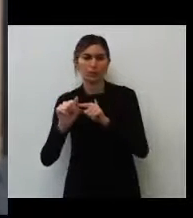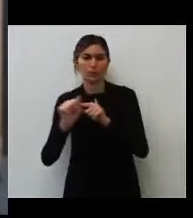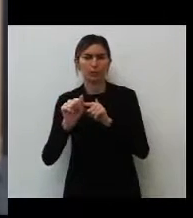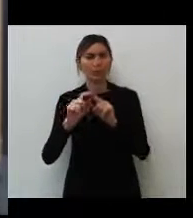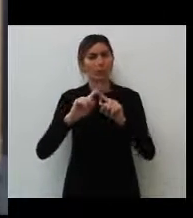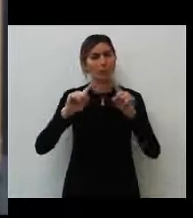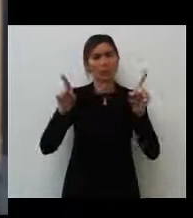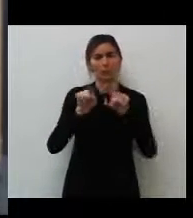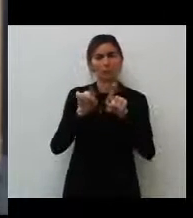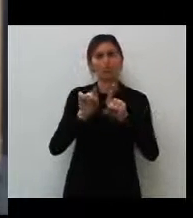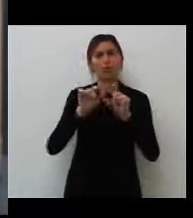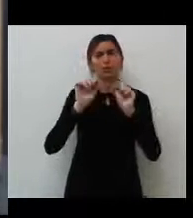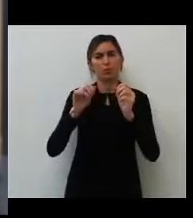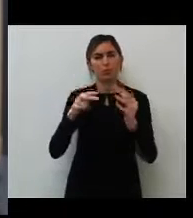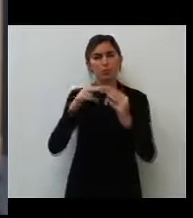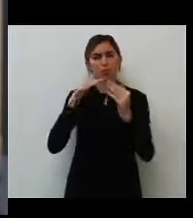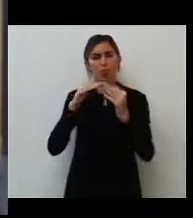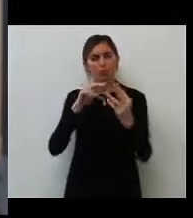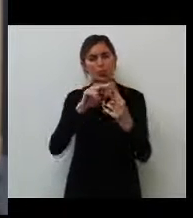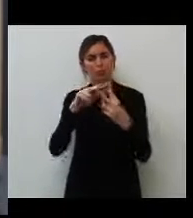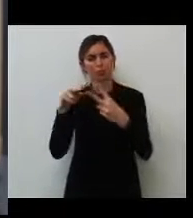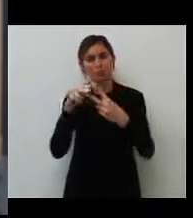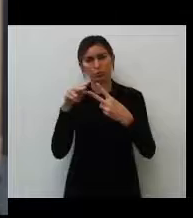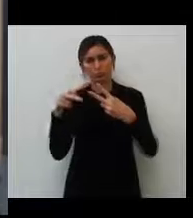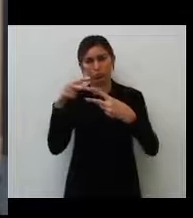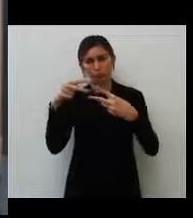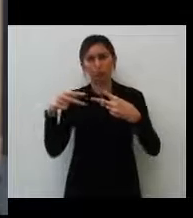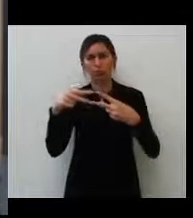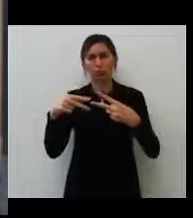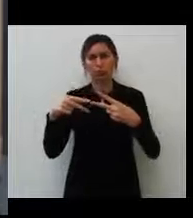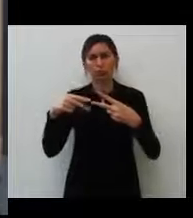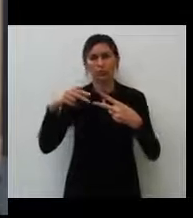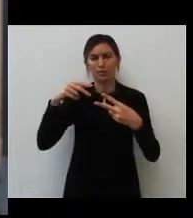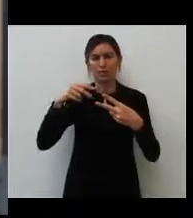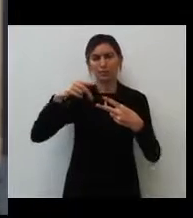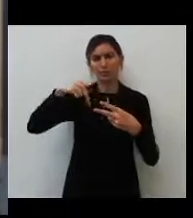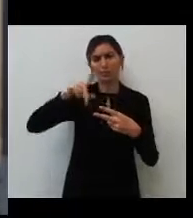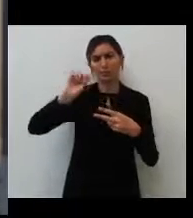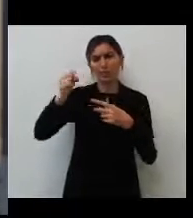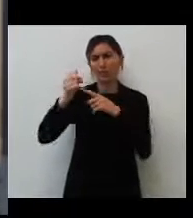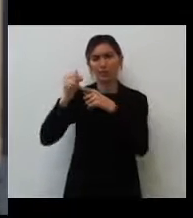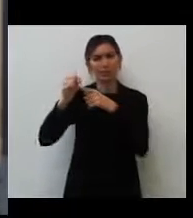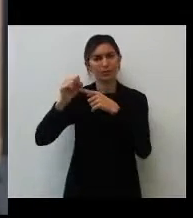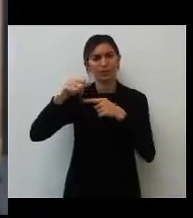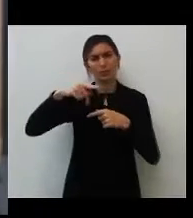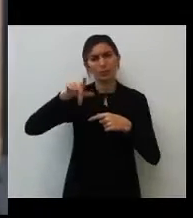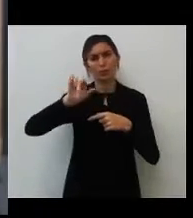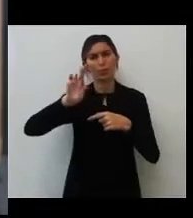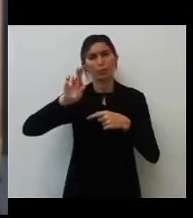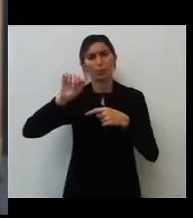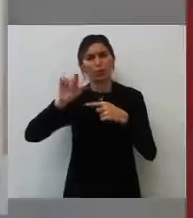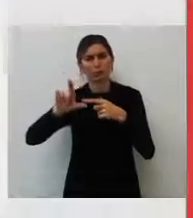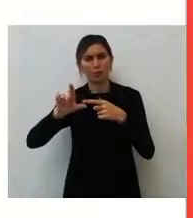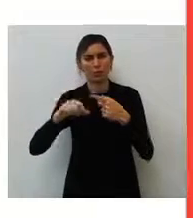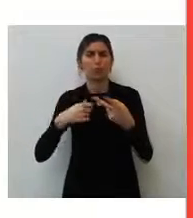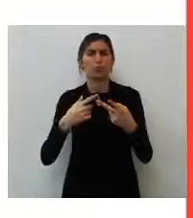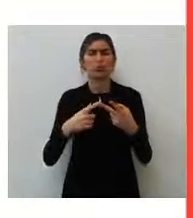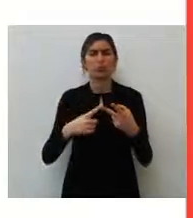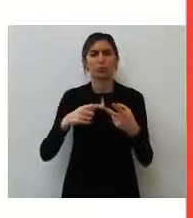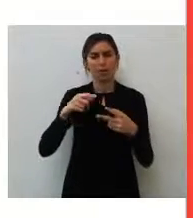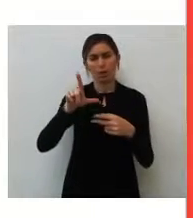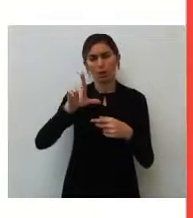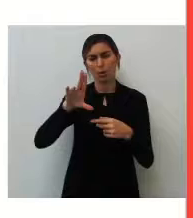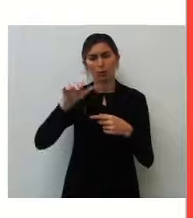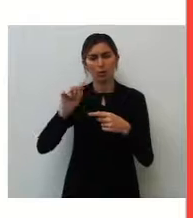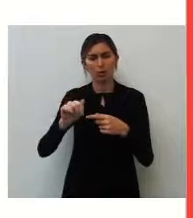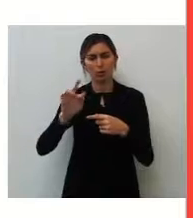mas ele também pode concordar com os dois no plural masculino lembra nisto mas pelo que eu tô vendo animais e lula fresca